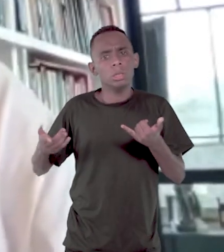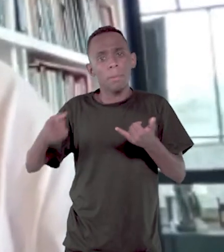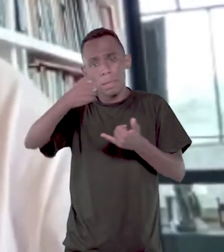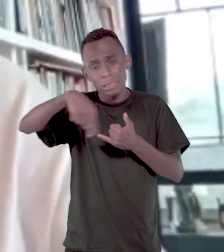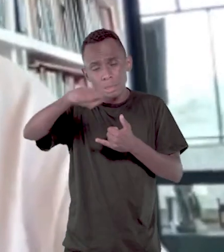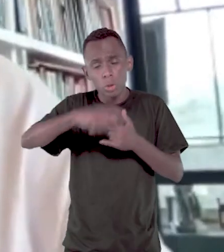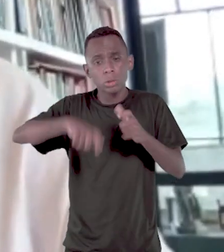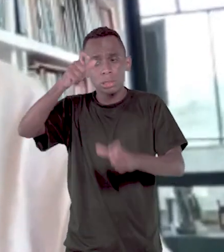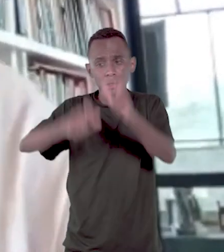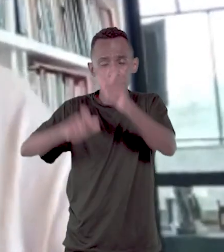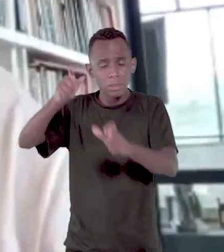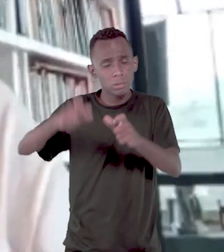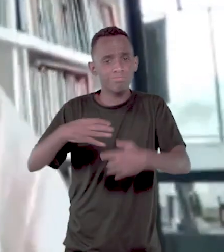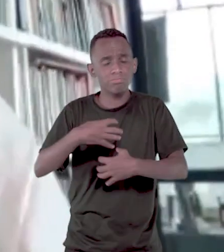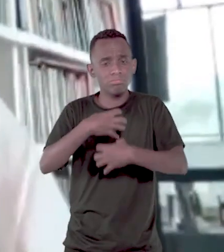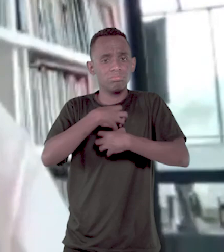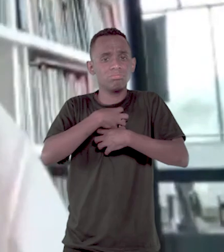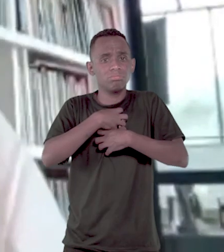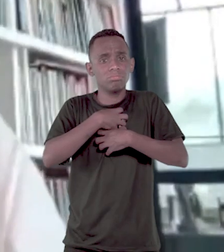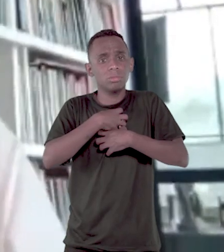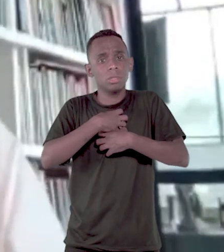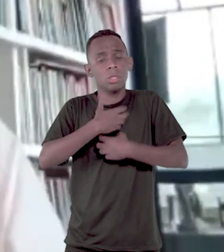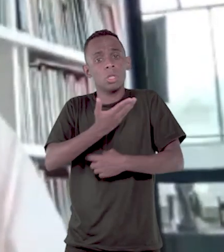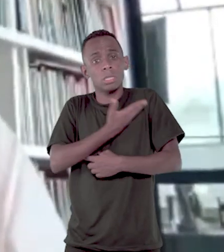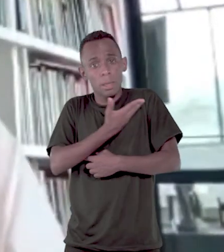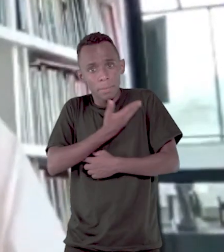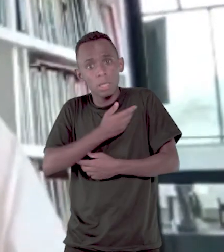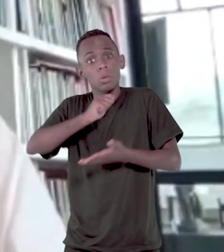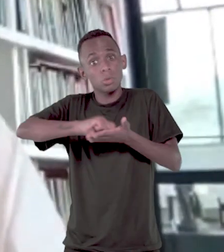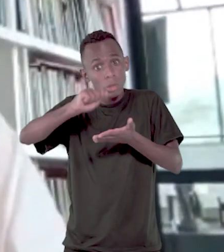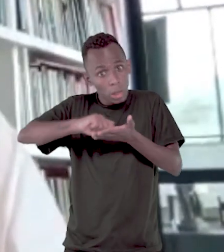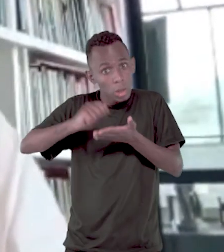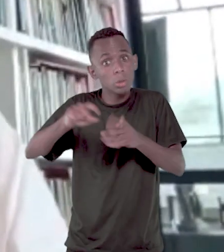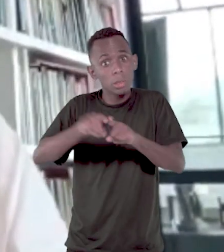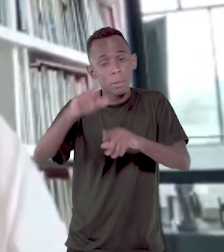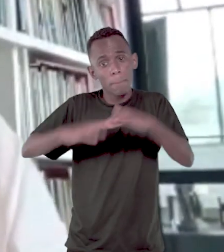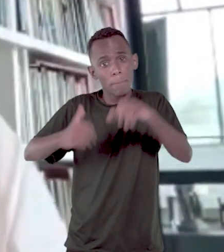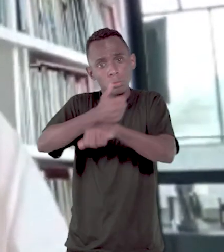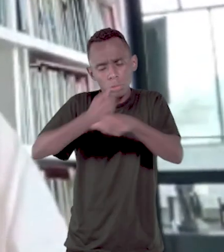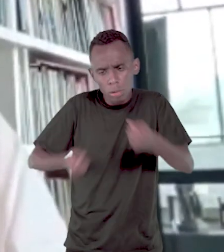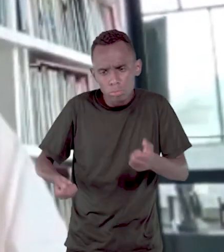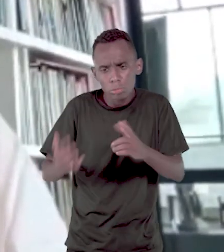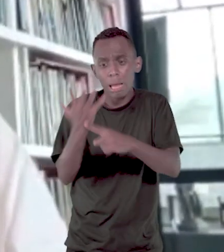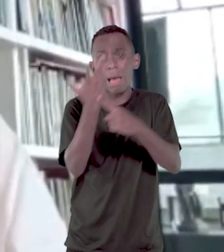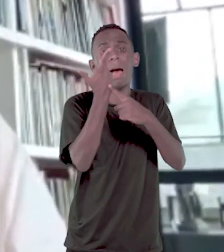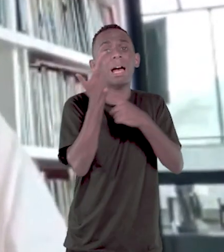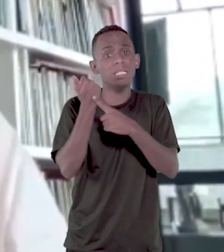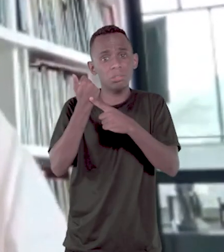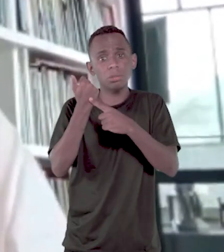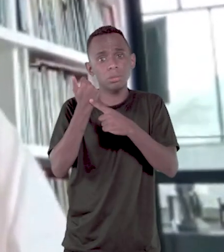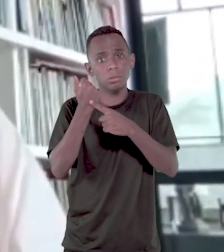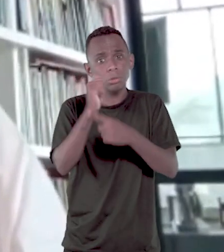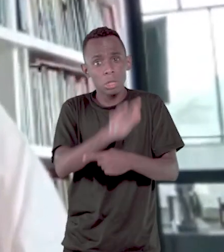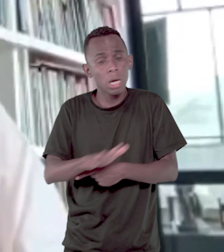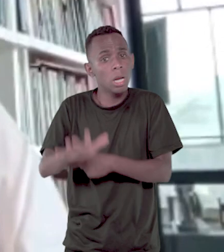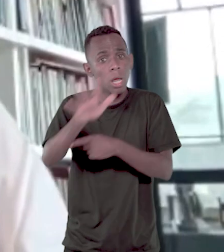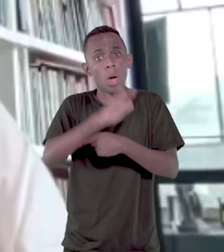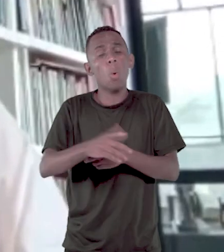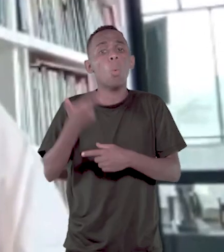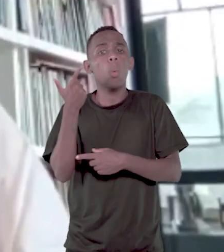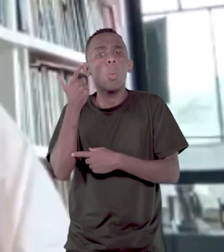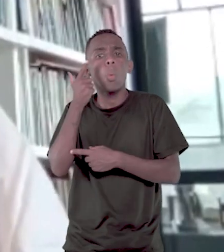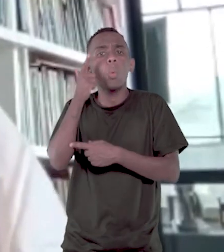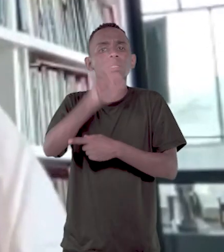para que essas pessoas que estão aí, nossos amigos escritores, criadores, artistas em geral, consigam